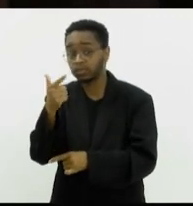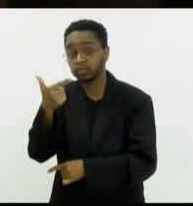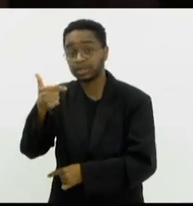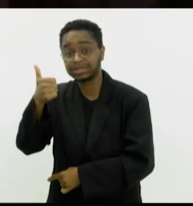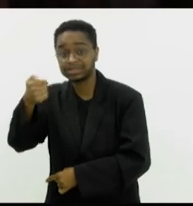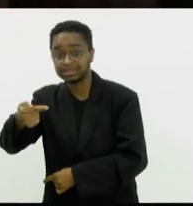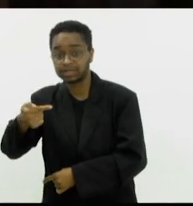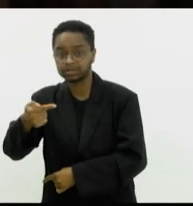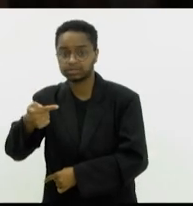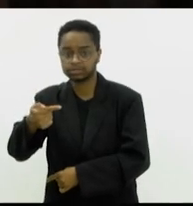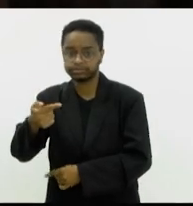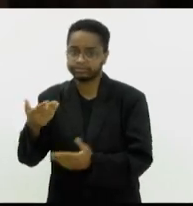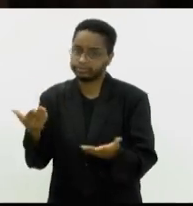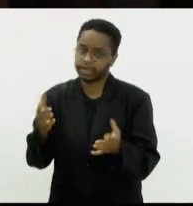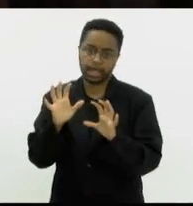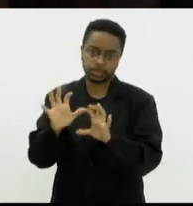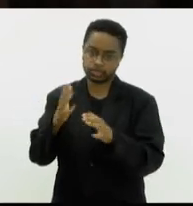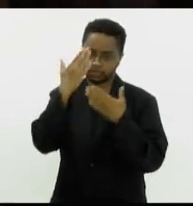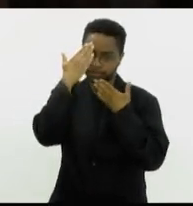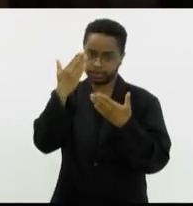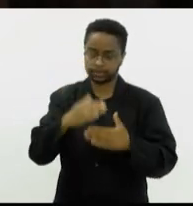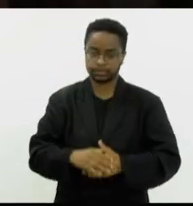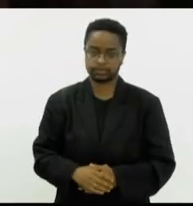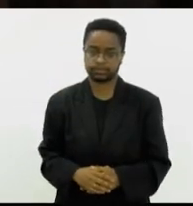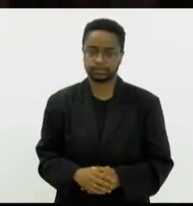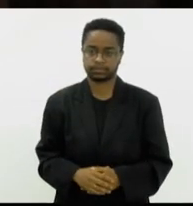e um só no miolo é isso